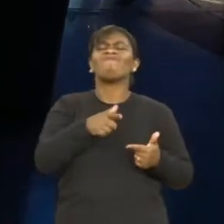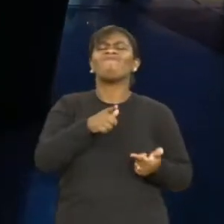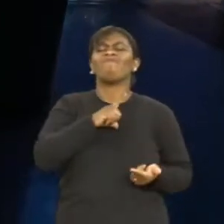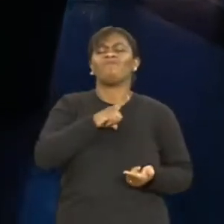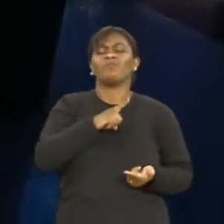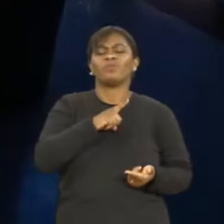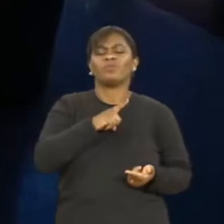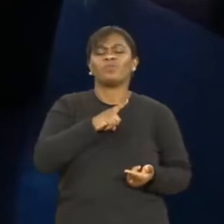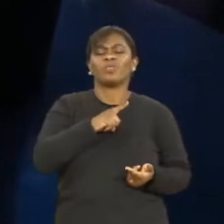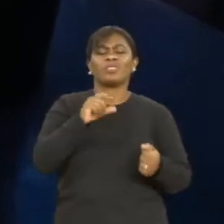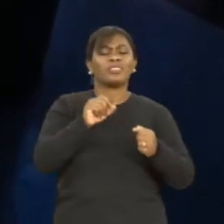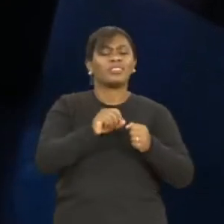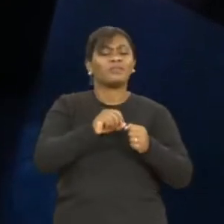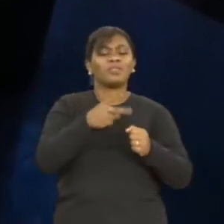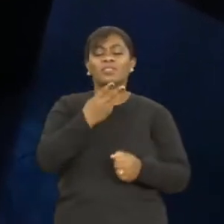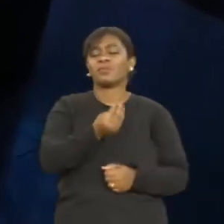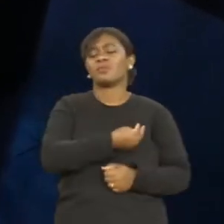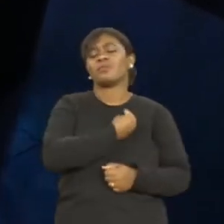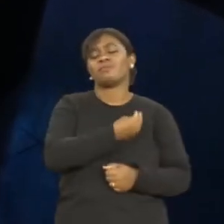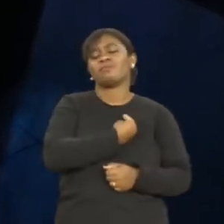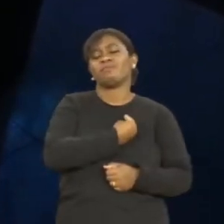O que eu tenho feito da minha vida?